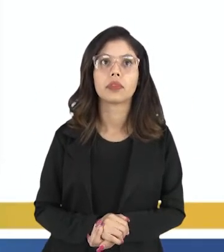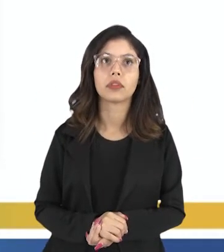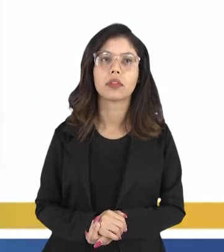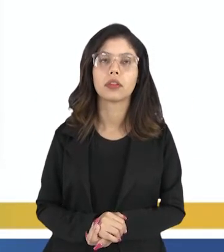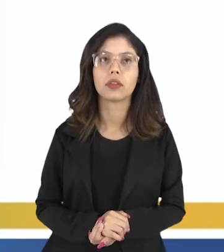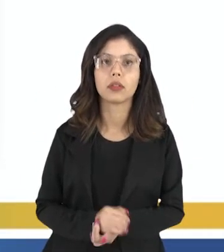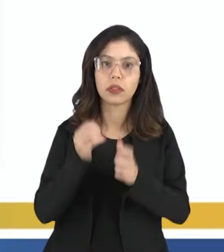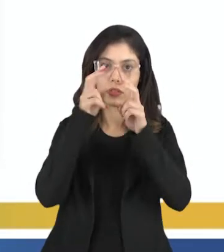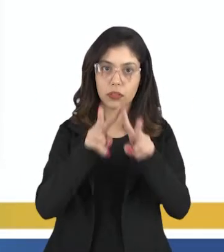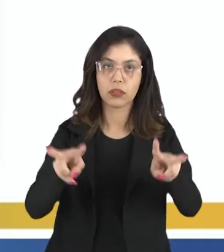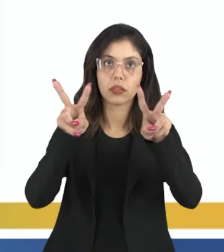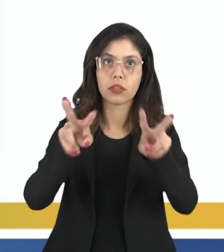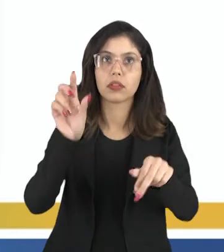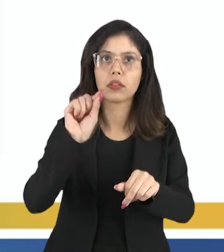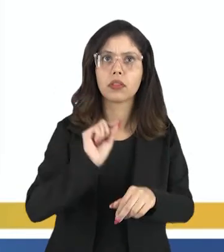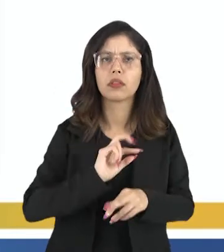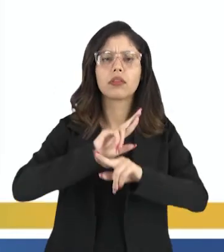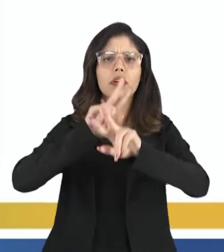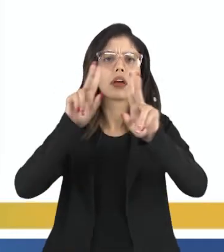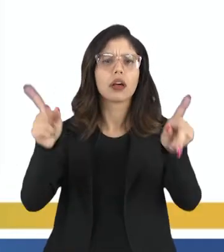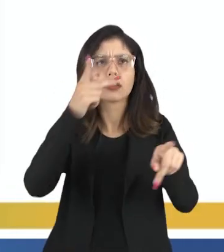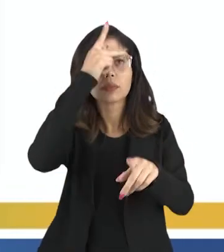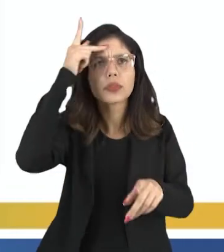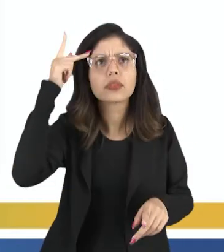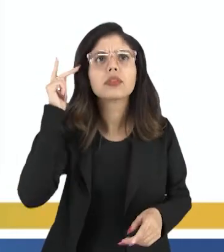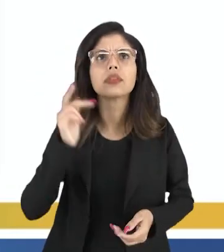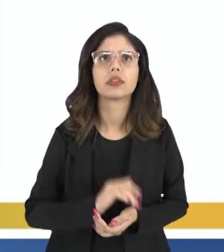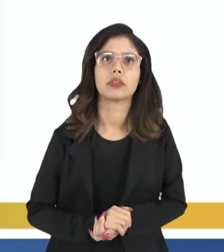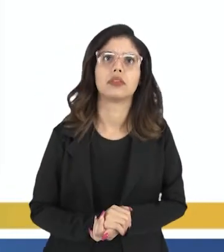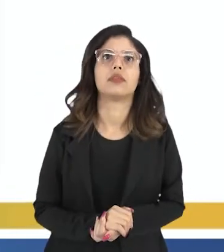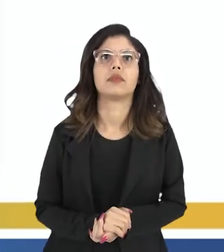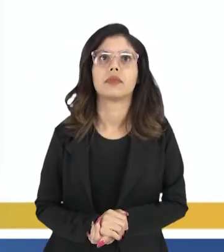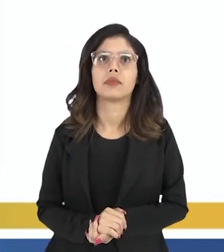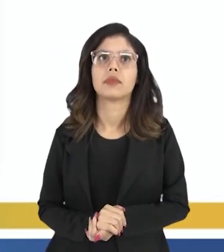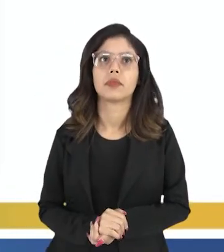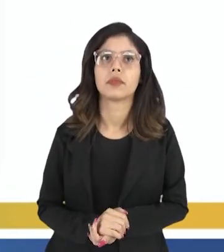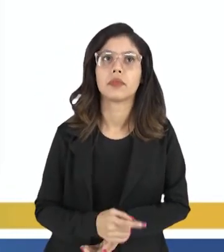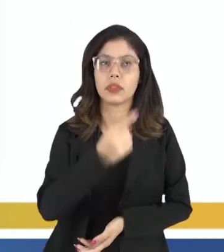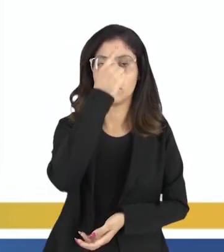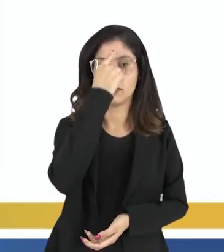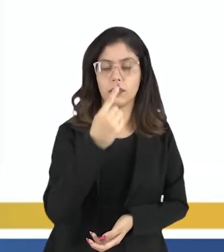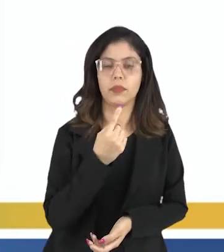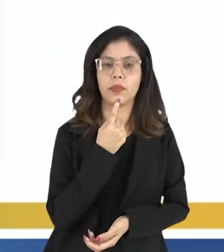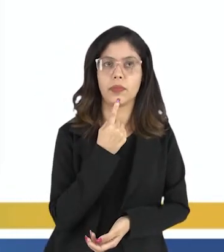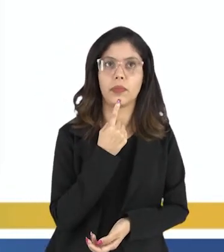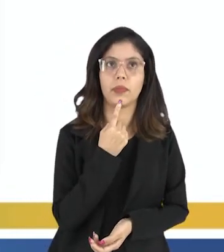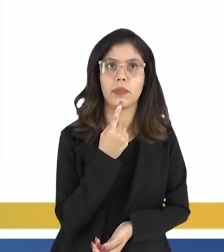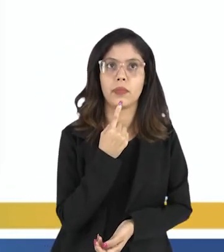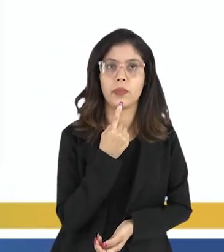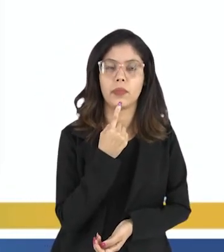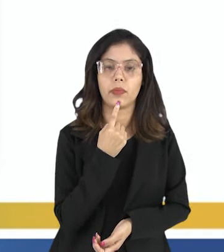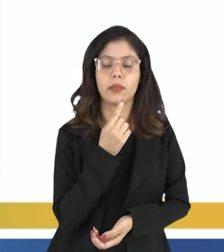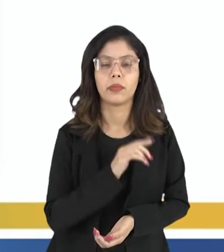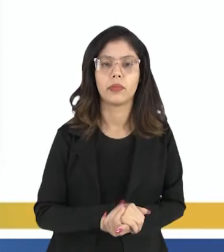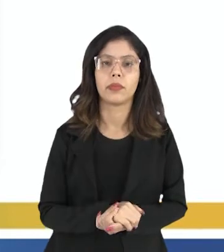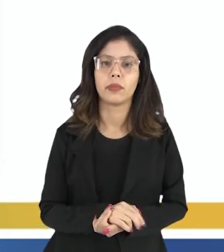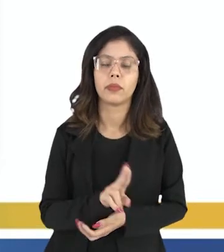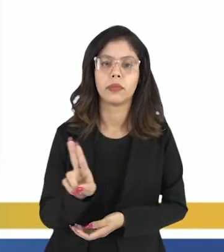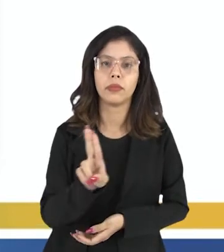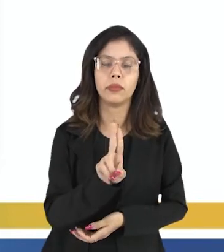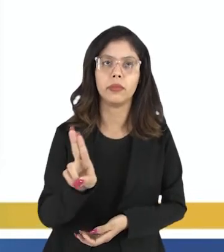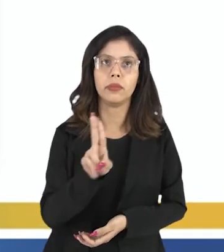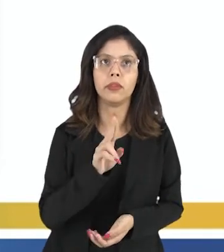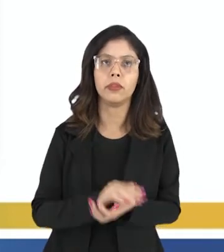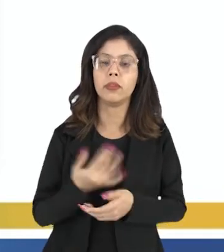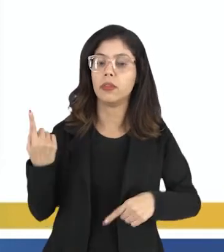estão visualizando o quê? Várias pessoas, né? E aí tem a figura, digamos assim, daquilo que nós chamamos